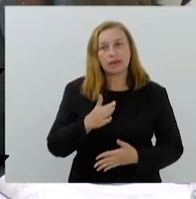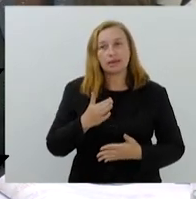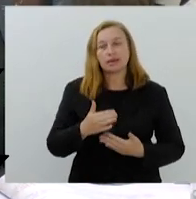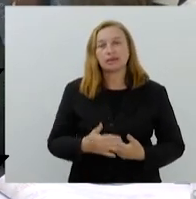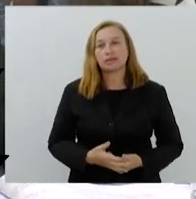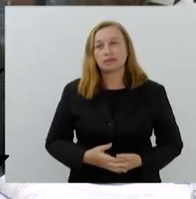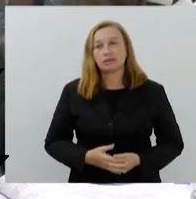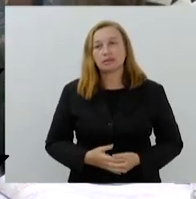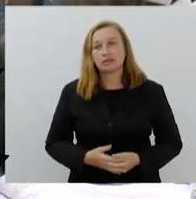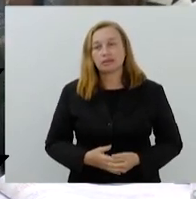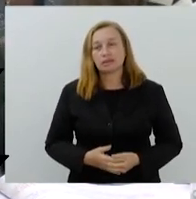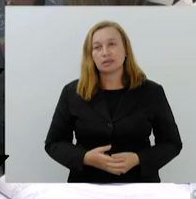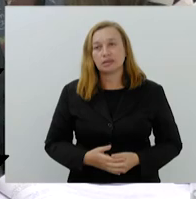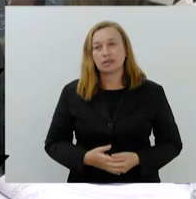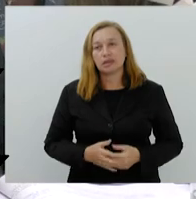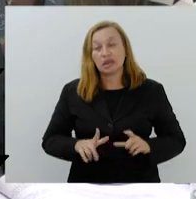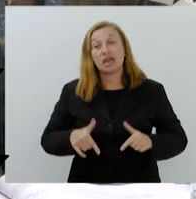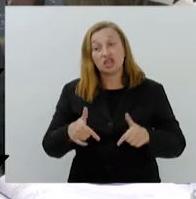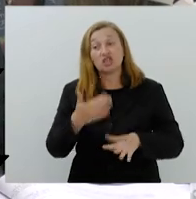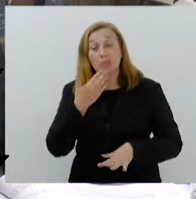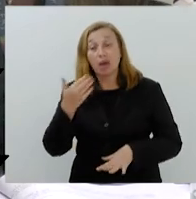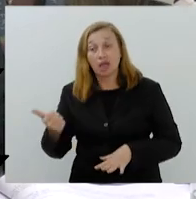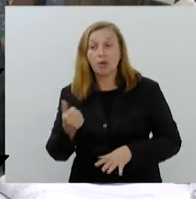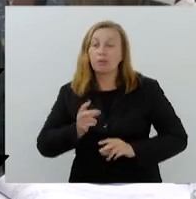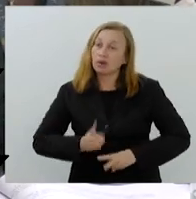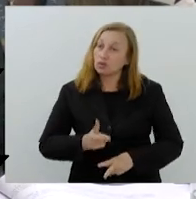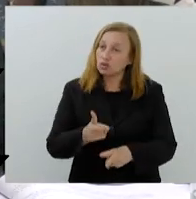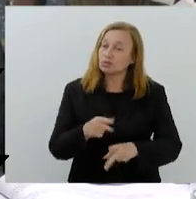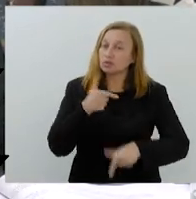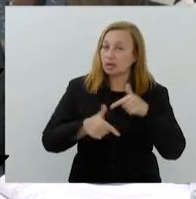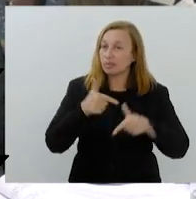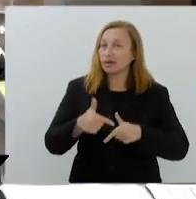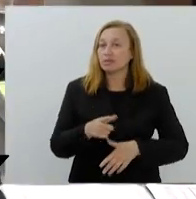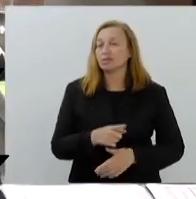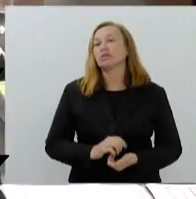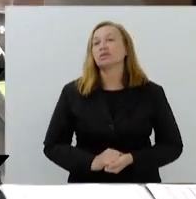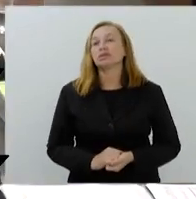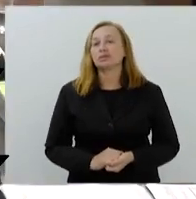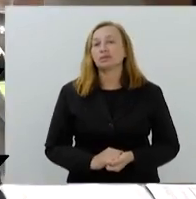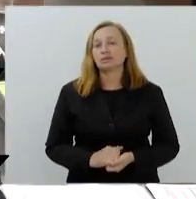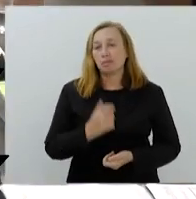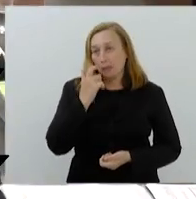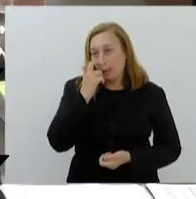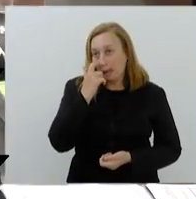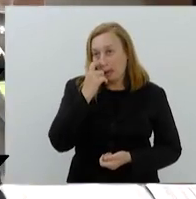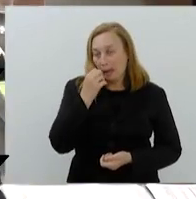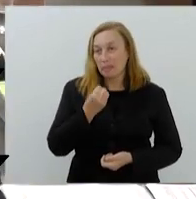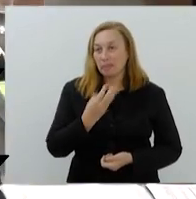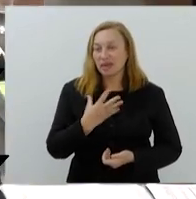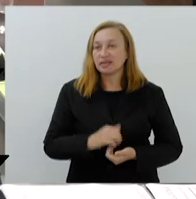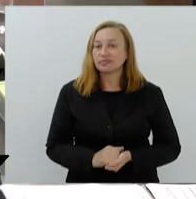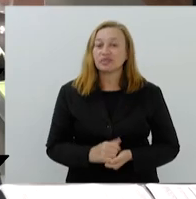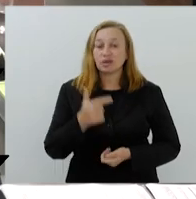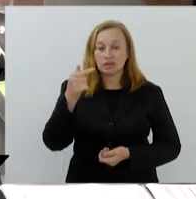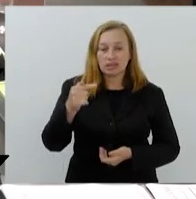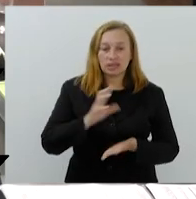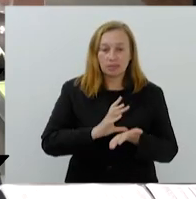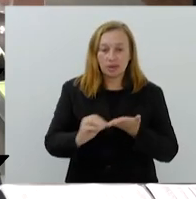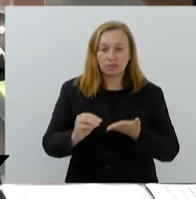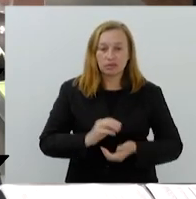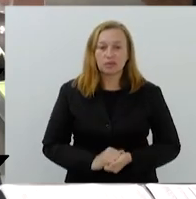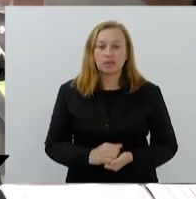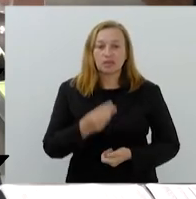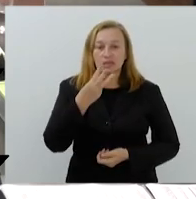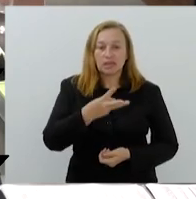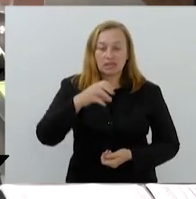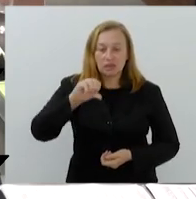isso a uma outra condição para que a gente continue, de fato, os trabalhos. Perfeito. Bem, item 7 da pauta.